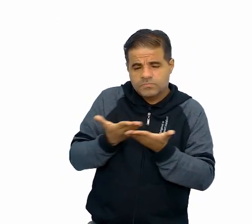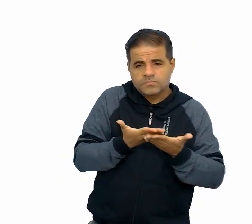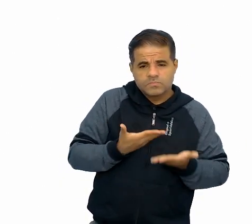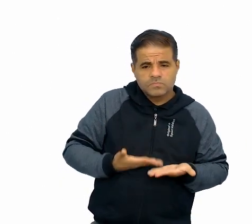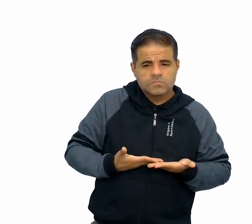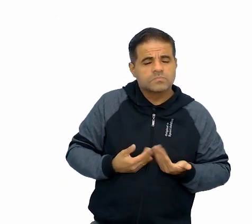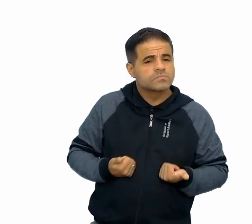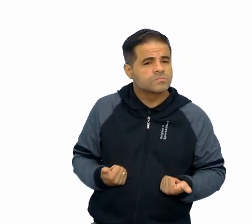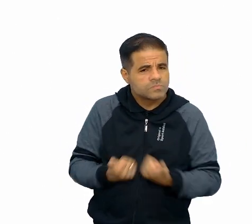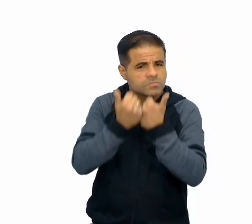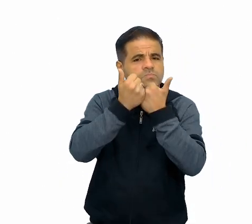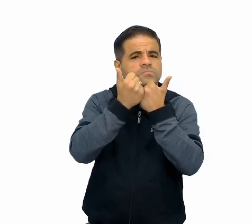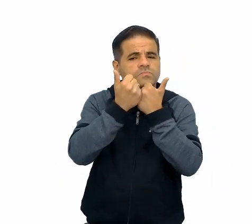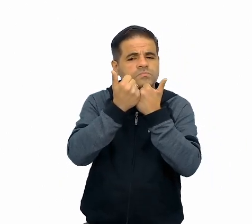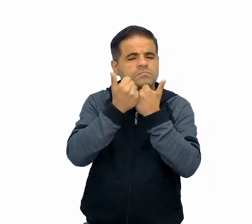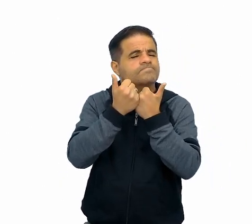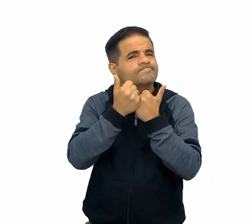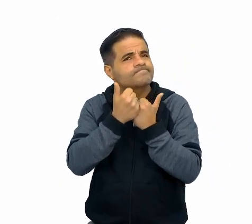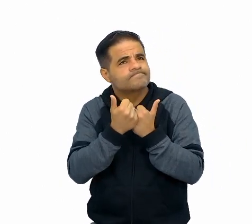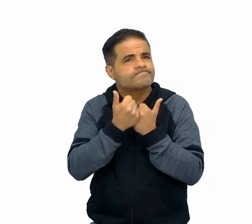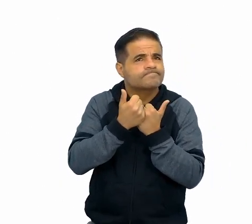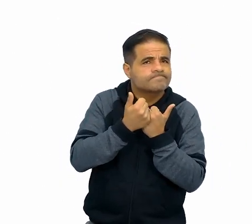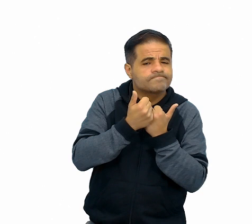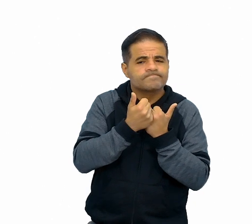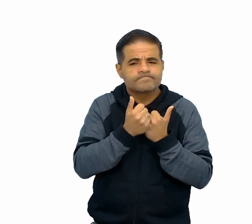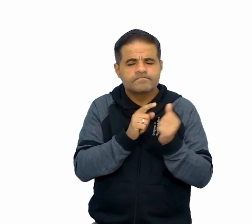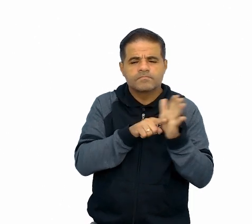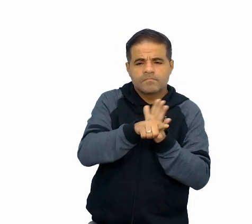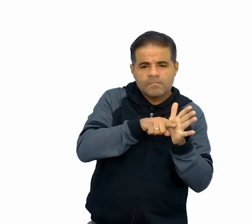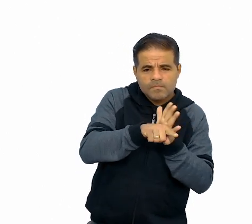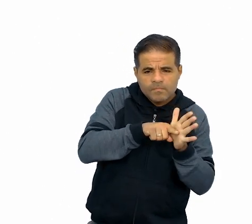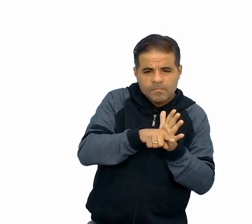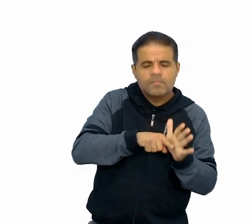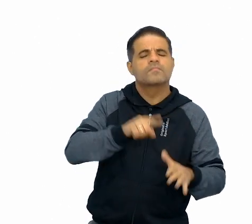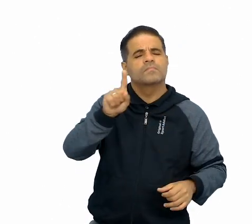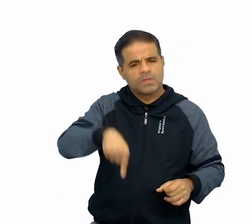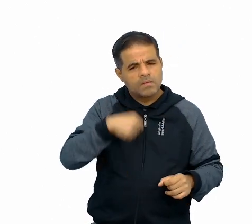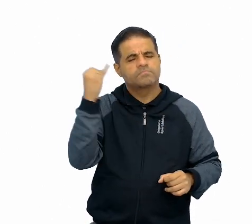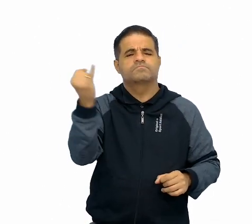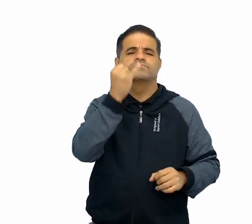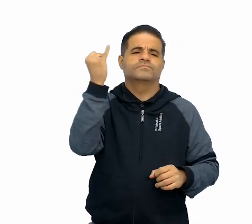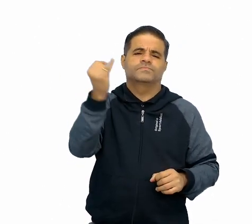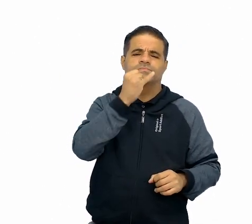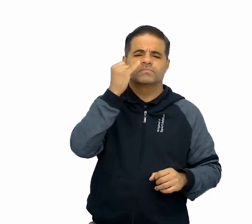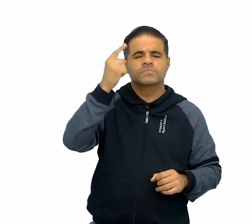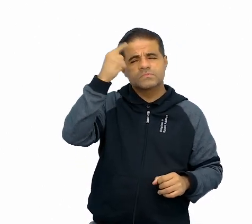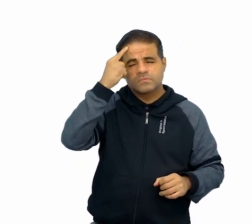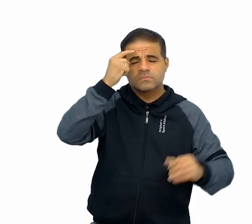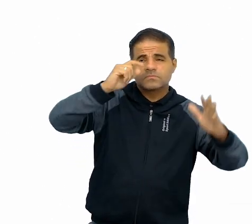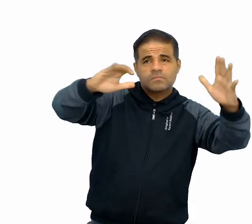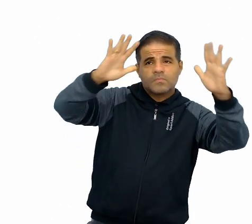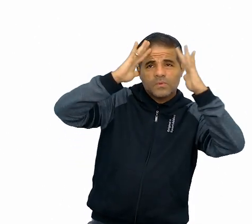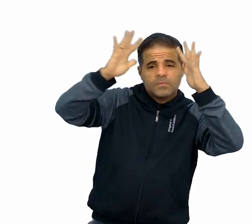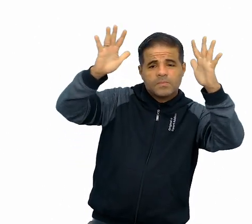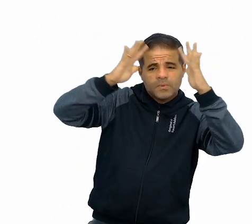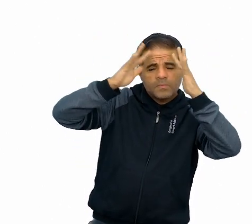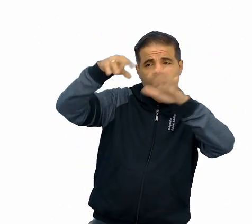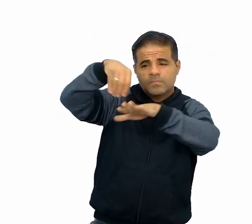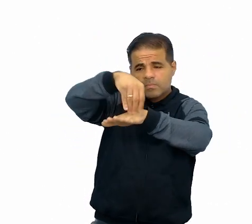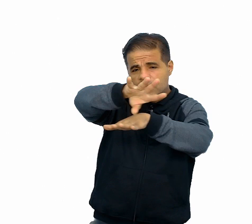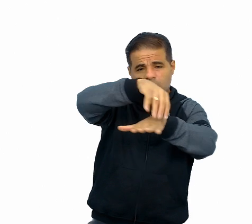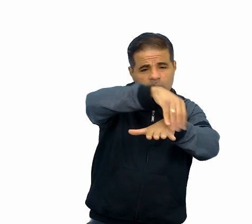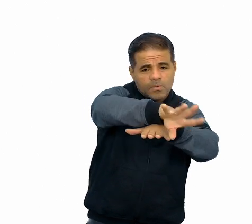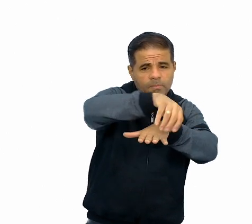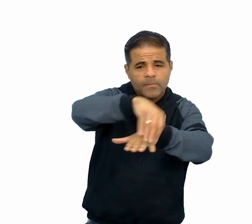desses apoios. Então, realizar esse diagnóstico é muito importante, e pensando aí nas dicas, né, no trabalho com